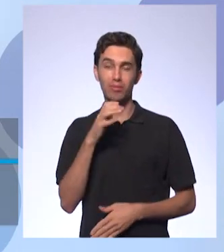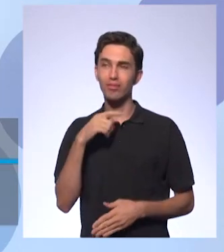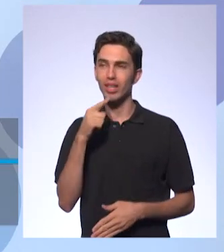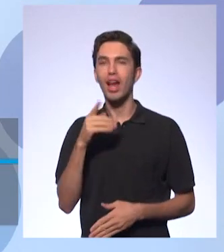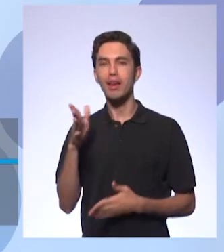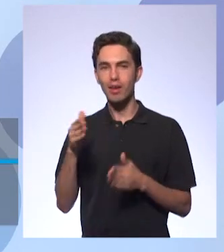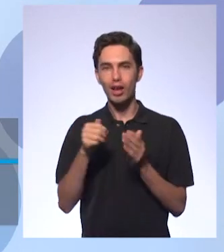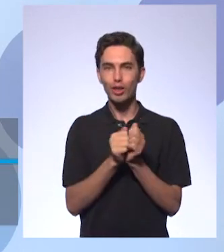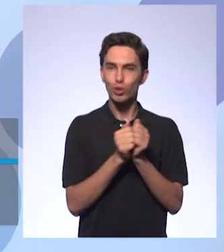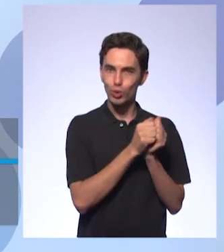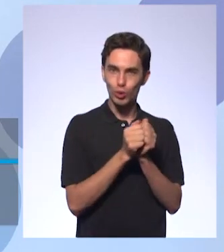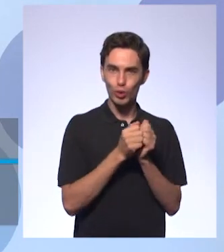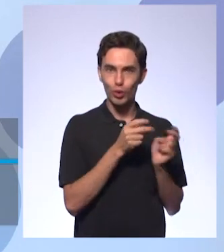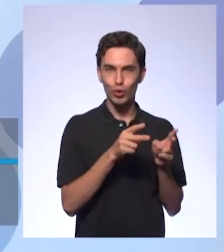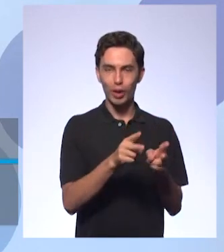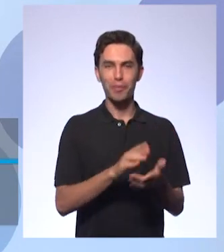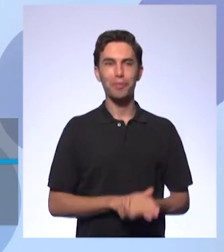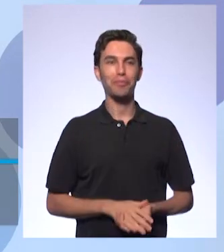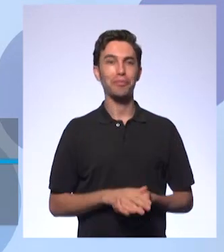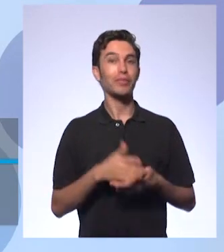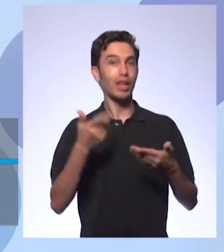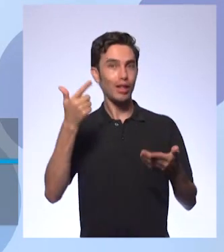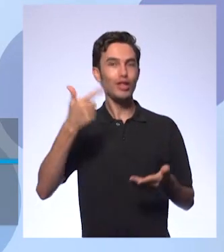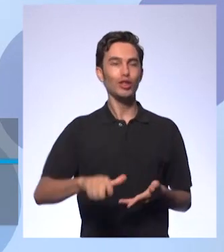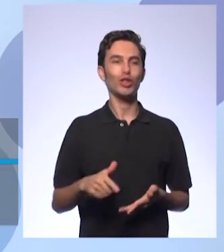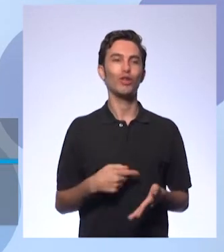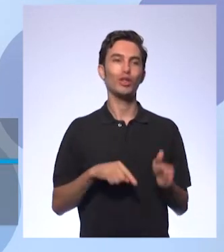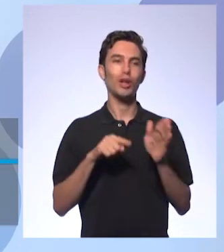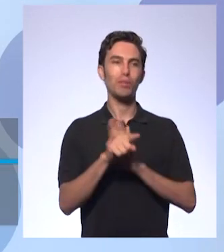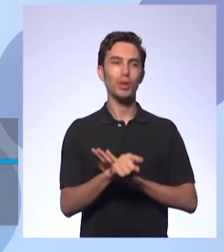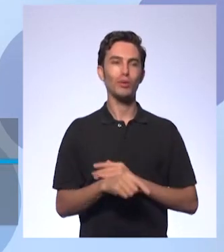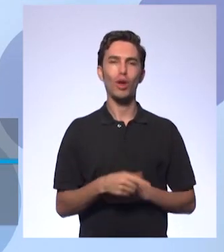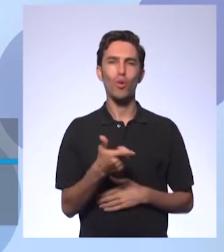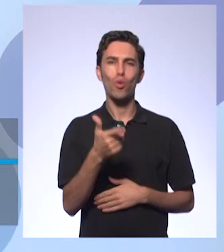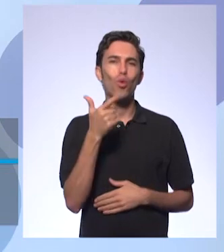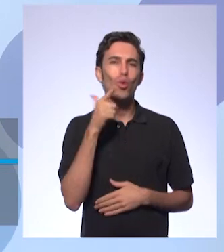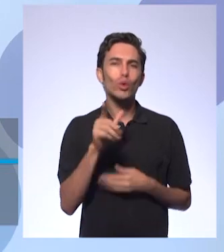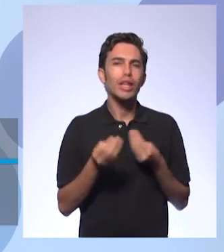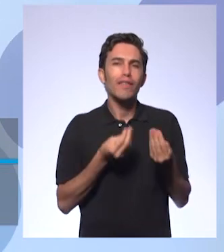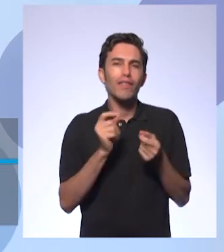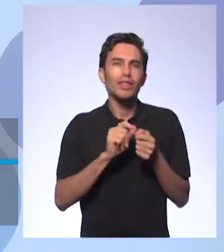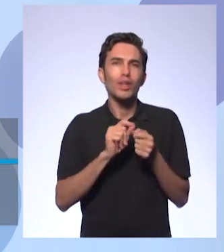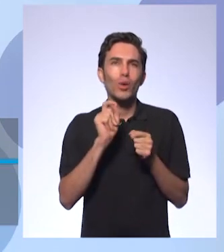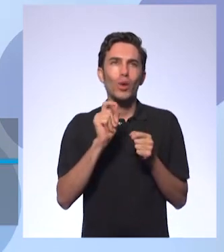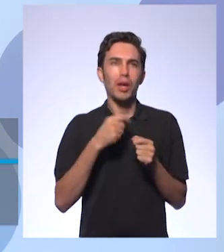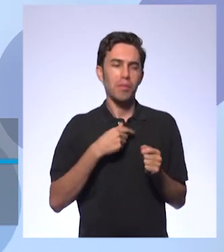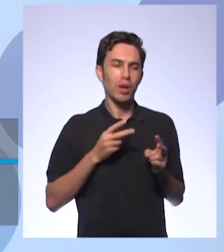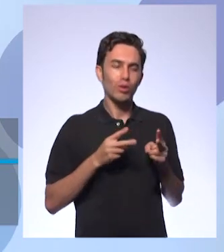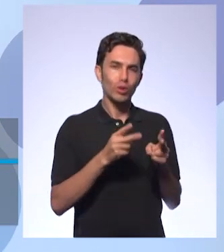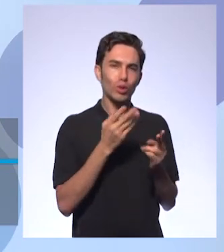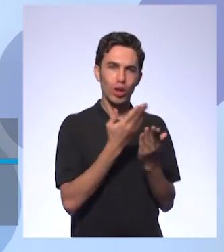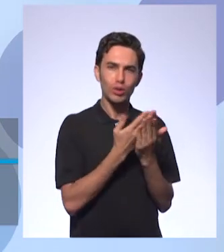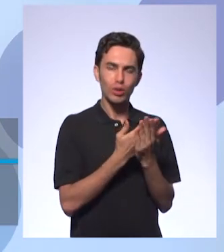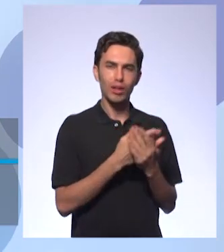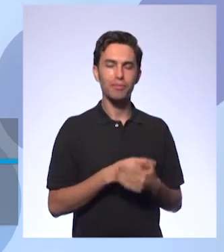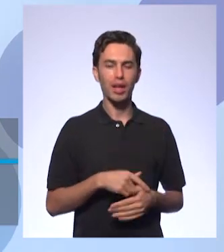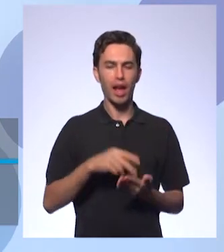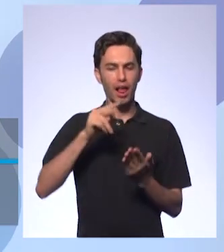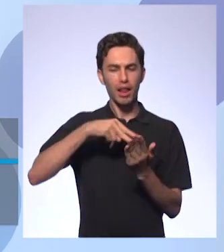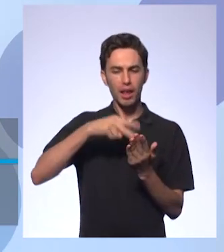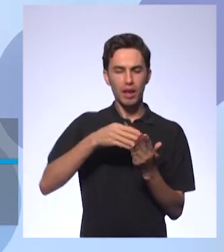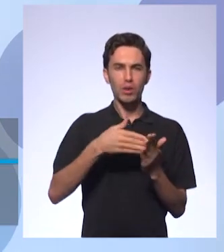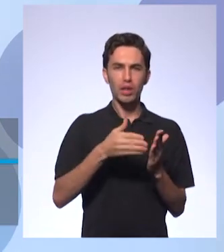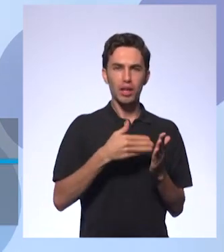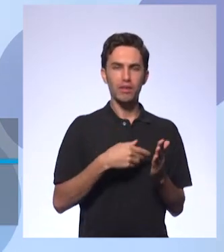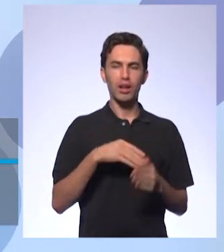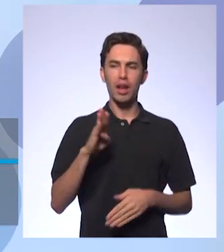para garantir o aprendizado, né, para estudar nesse período, né, de afastamento? Aqui, estudar, ler uns livros. A Brenda